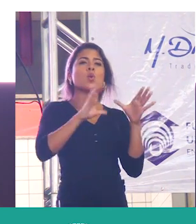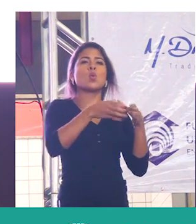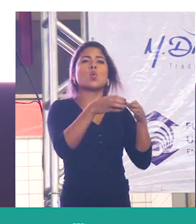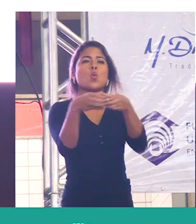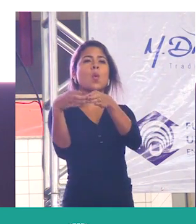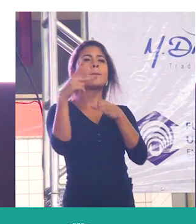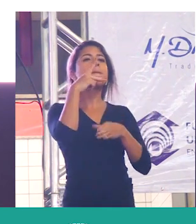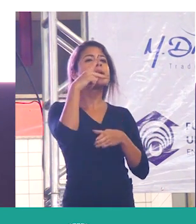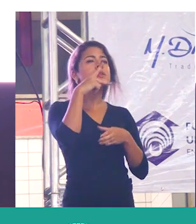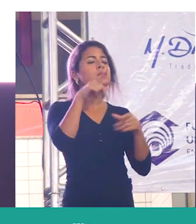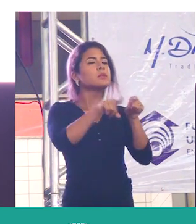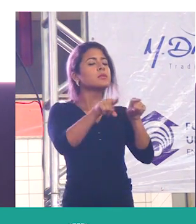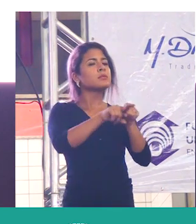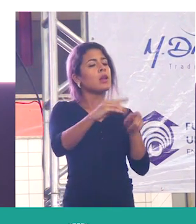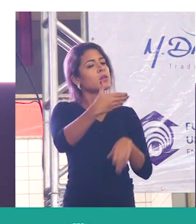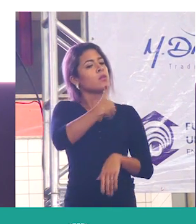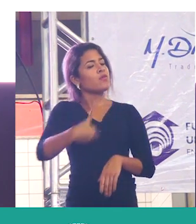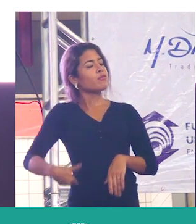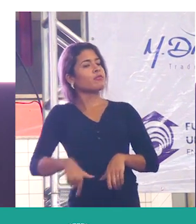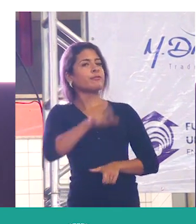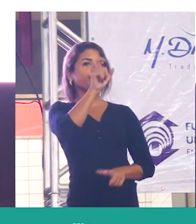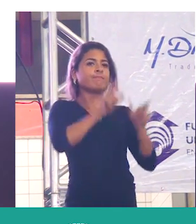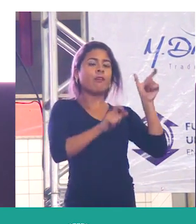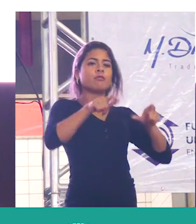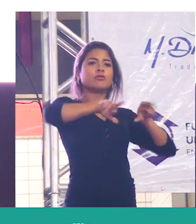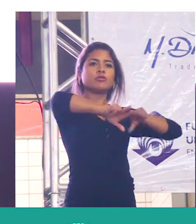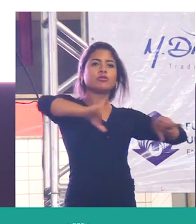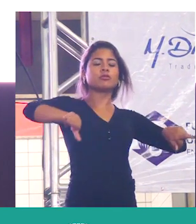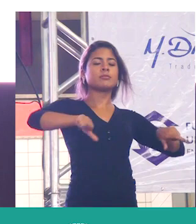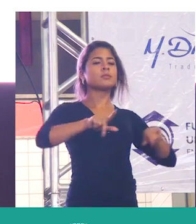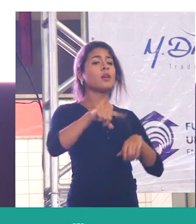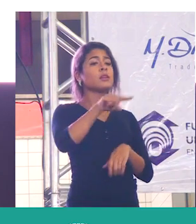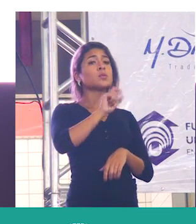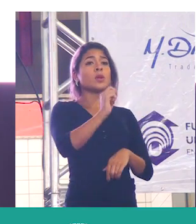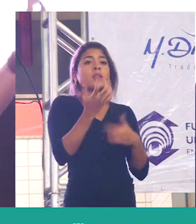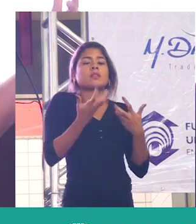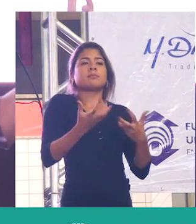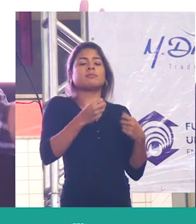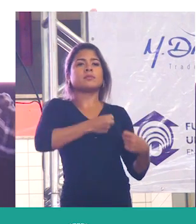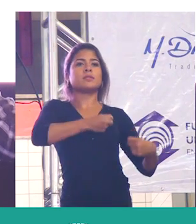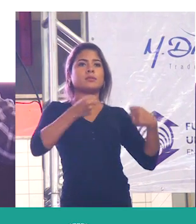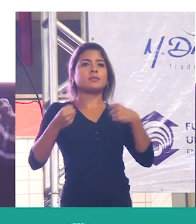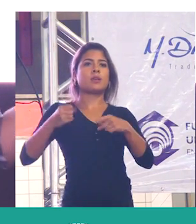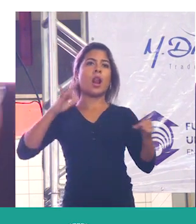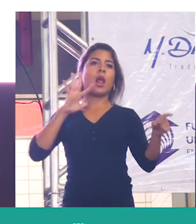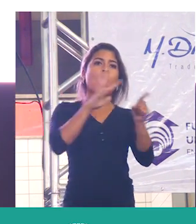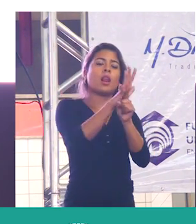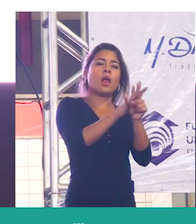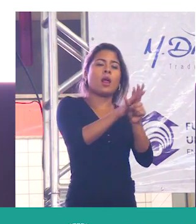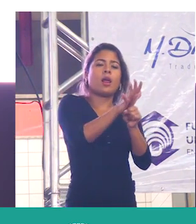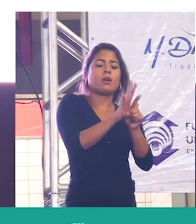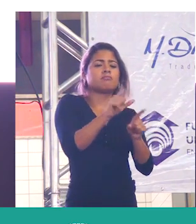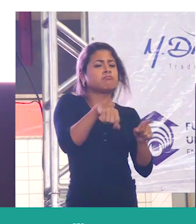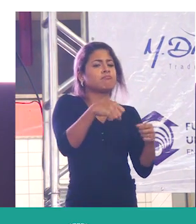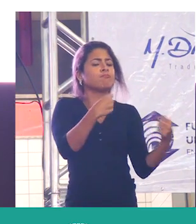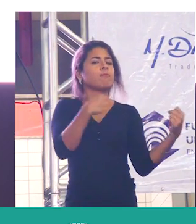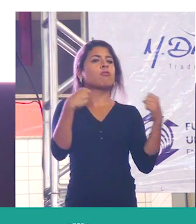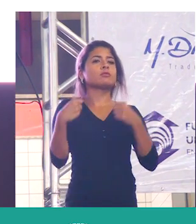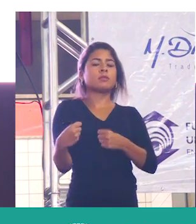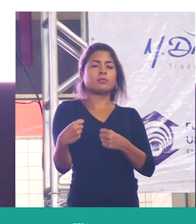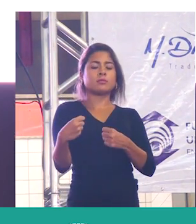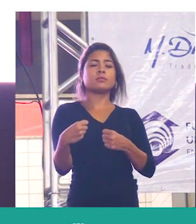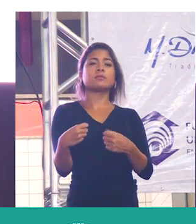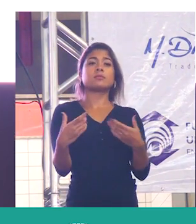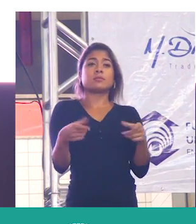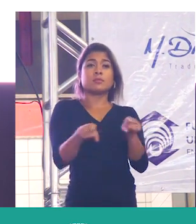época disputavam demais o poder, tal qual hoje, disputavam demais o poder. E um